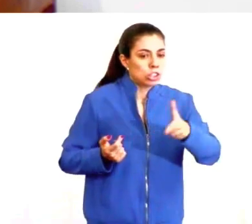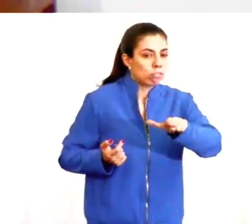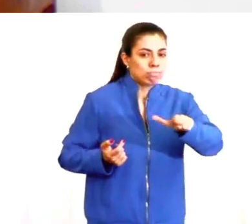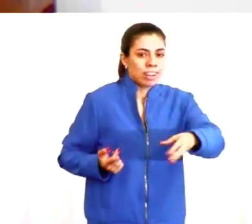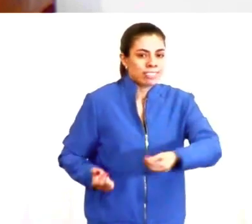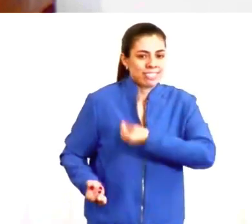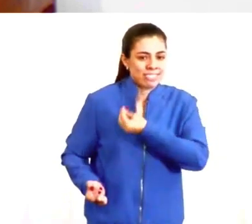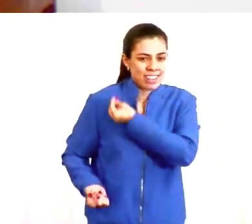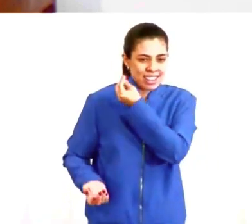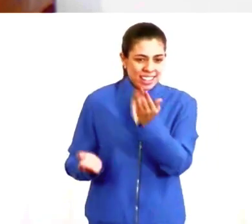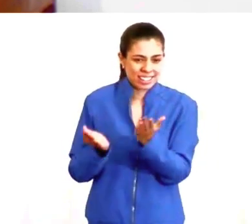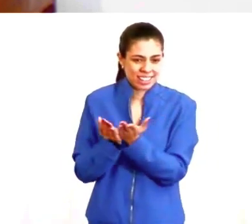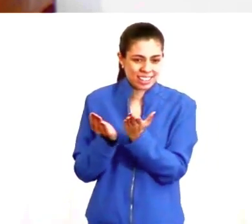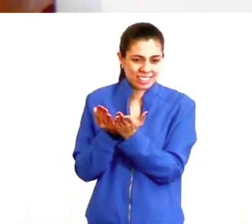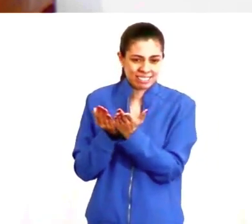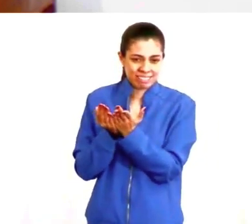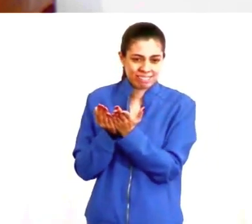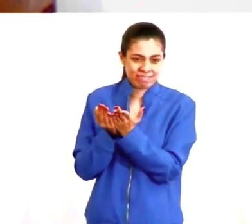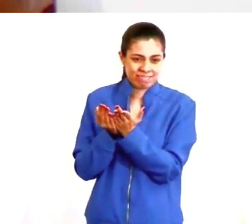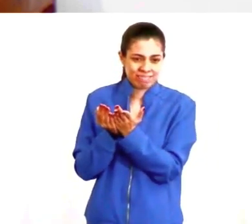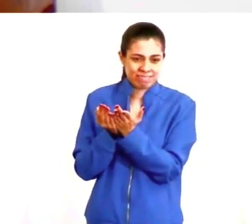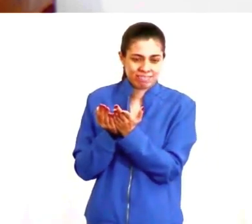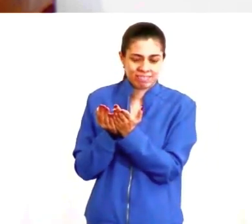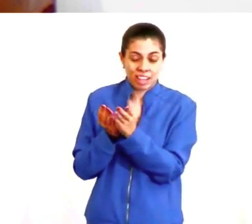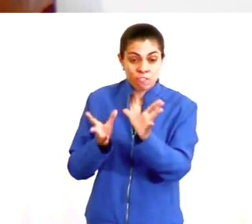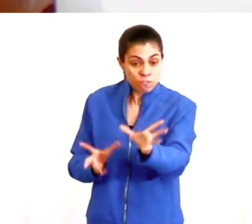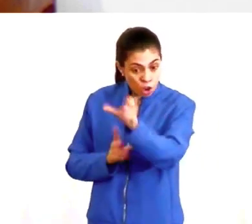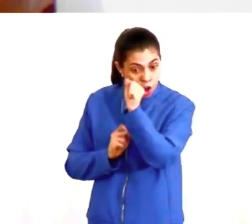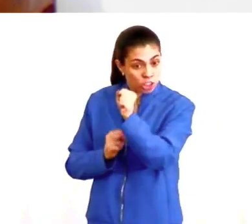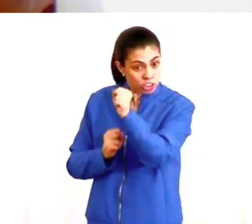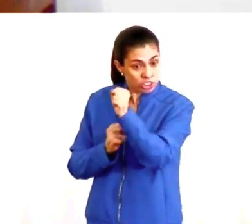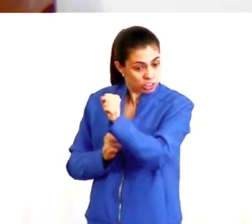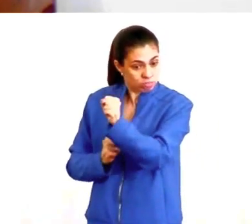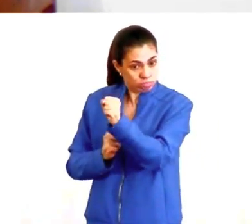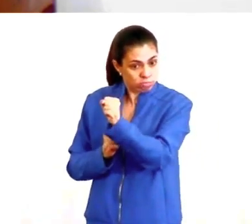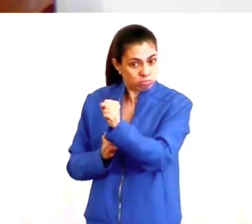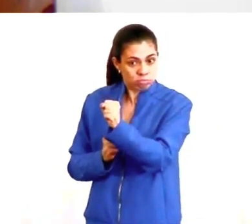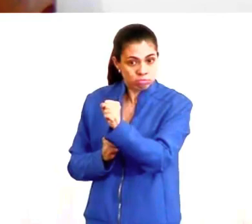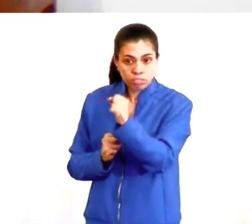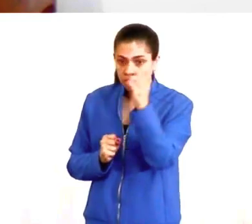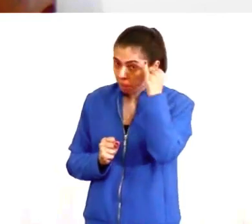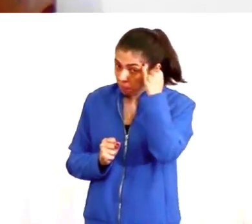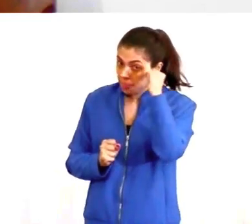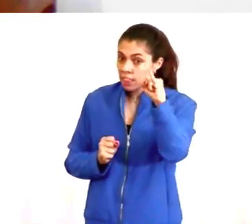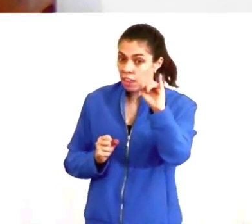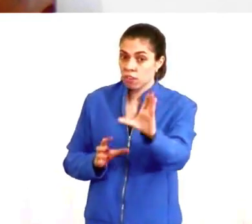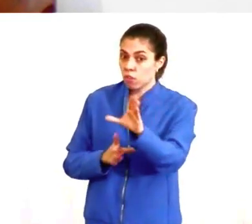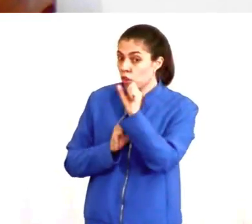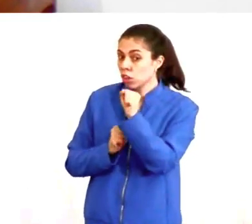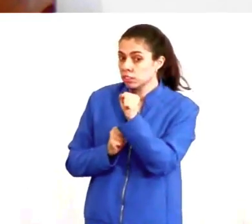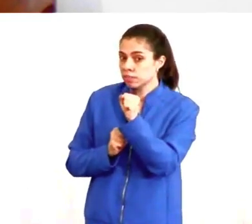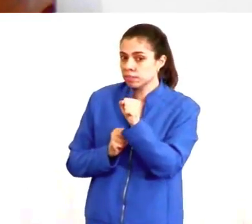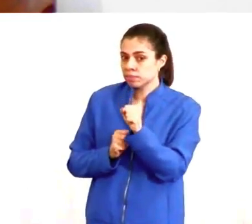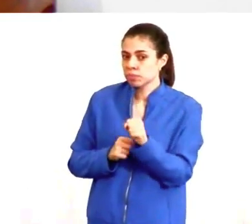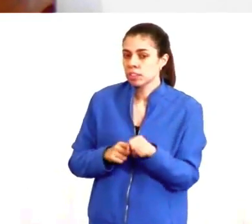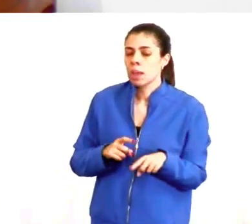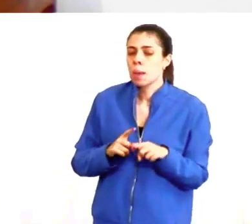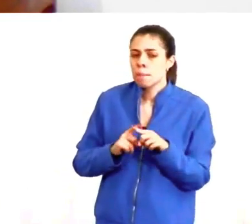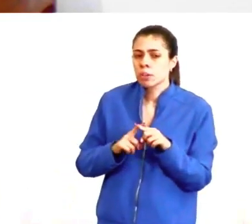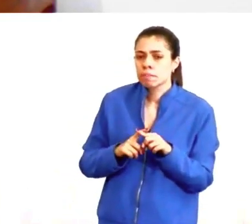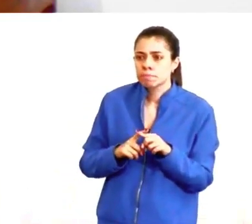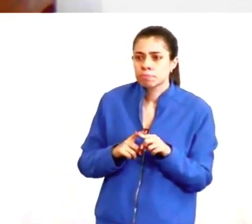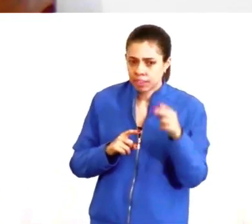forte isso, mas tão forte, que quando Paulo escreve aos Coríntios, Paulo diz assim: se nós não acreditarmos